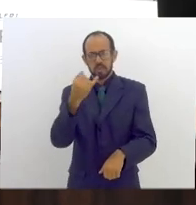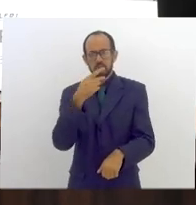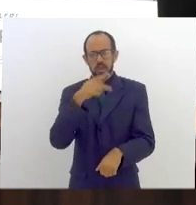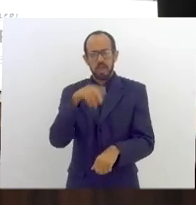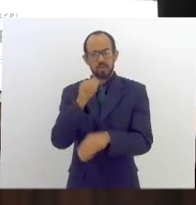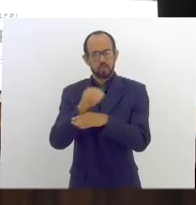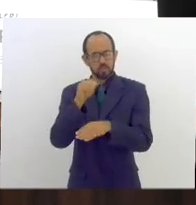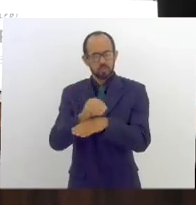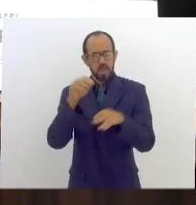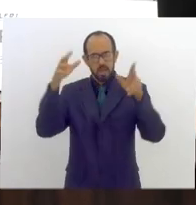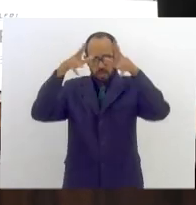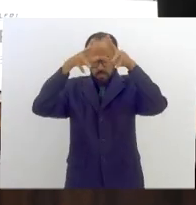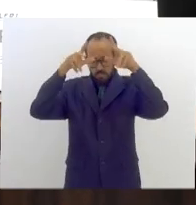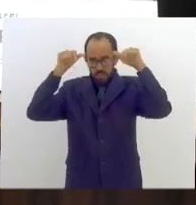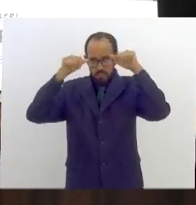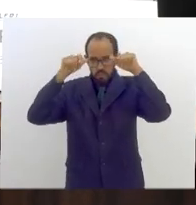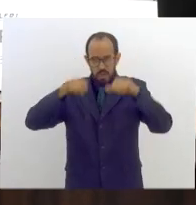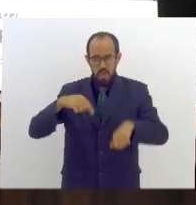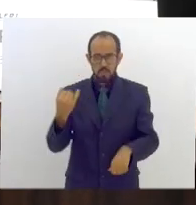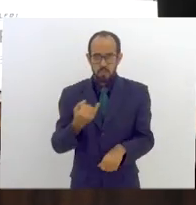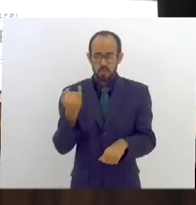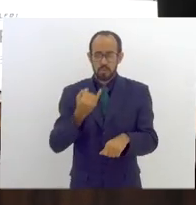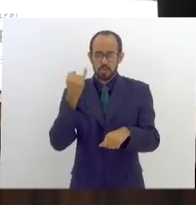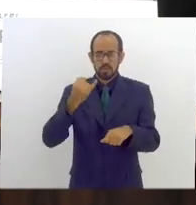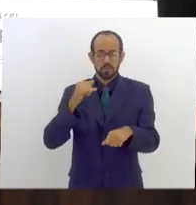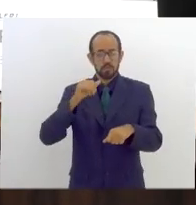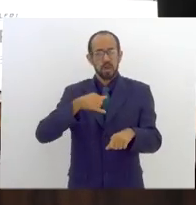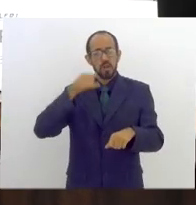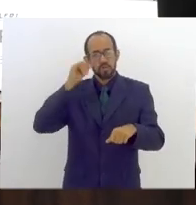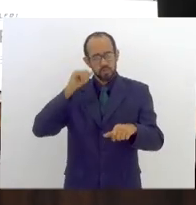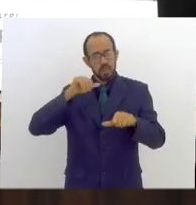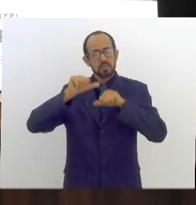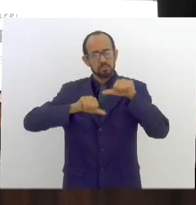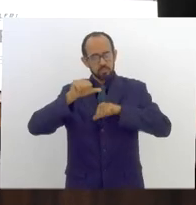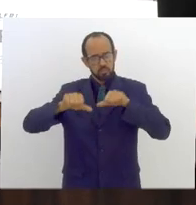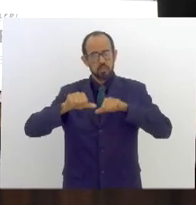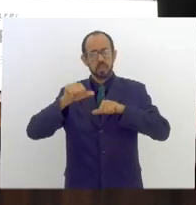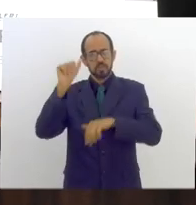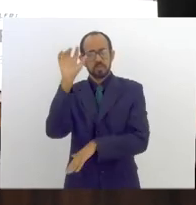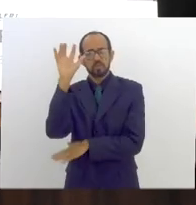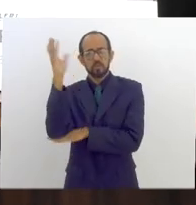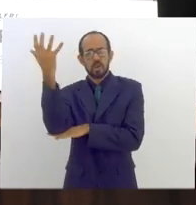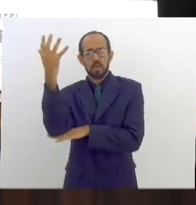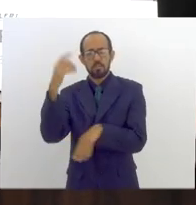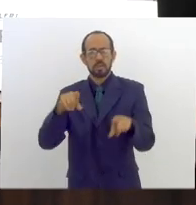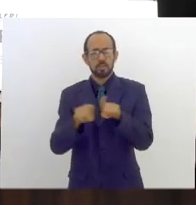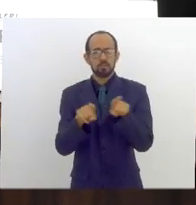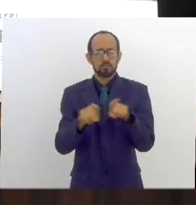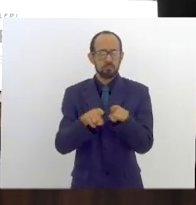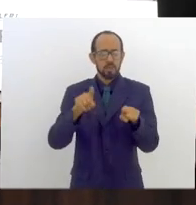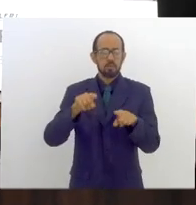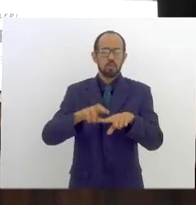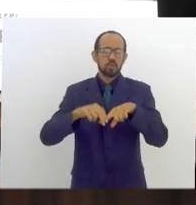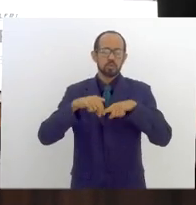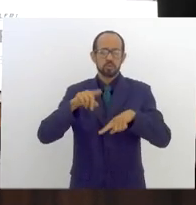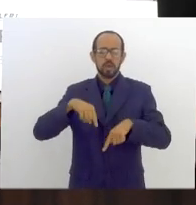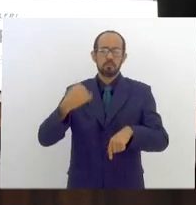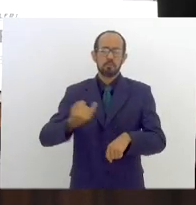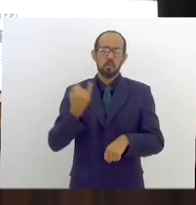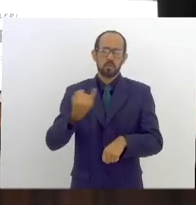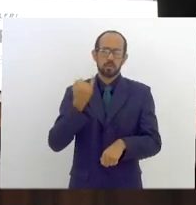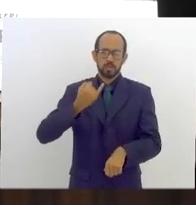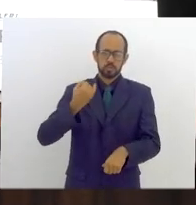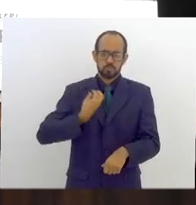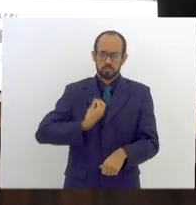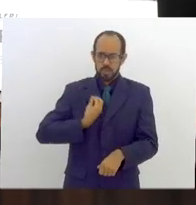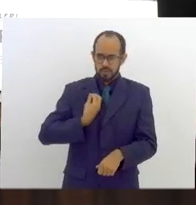é fundamental para impedir o avanço das mudanças climáticas, sendo, portanto, vital para a humanidade. Tive a honra de